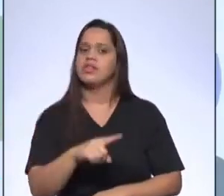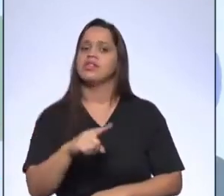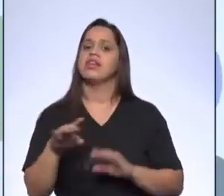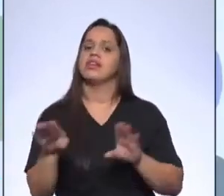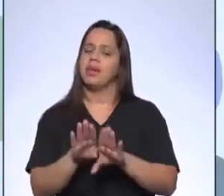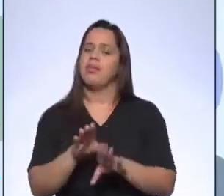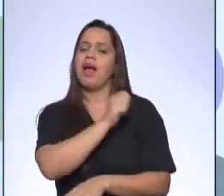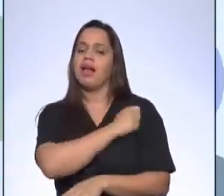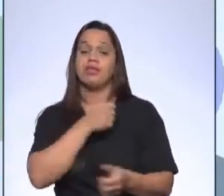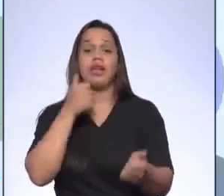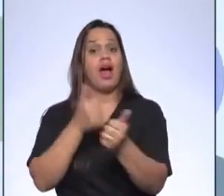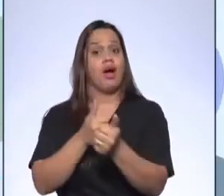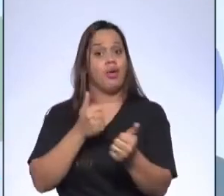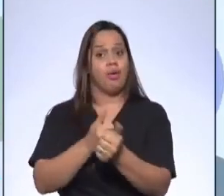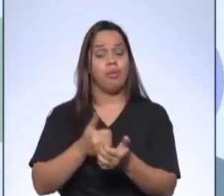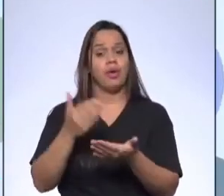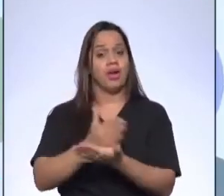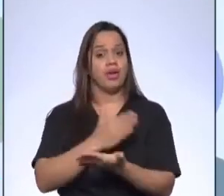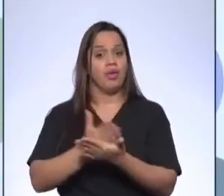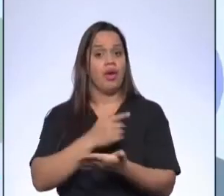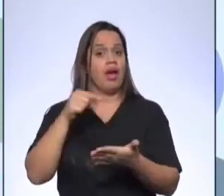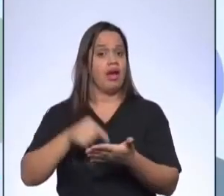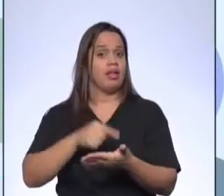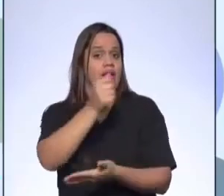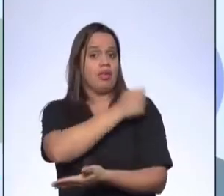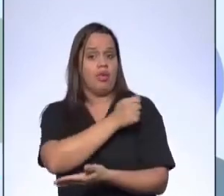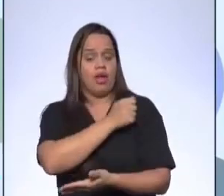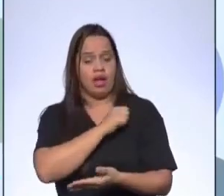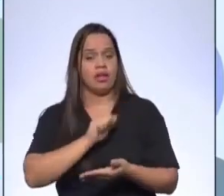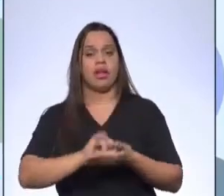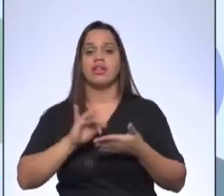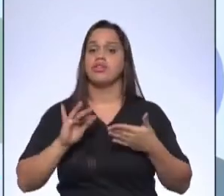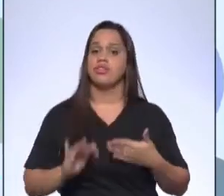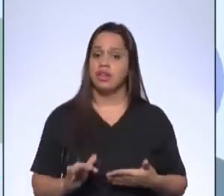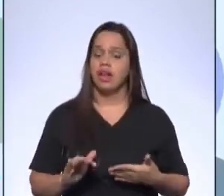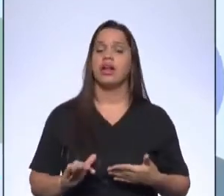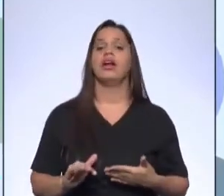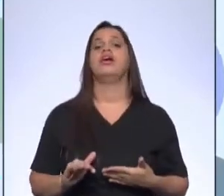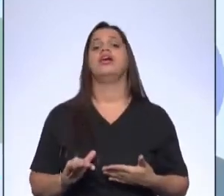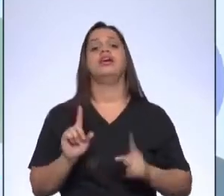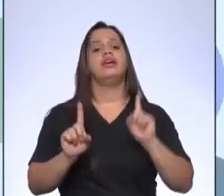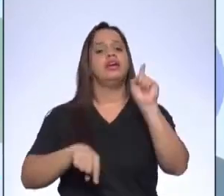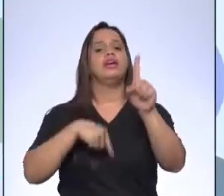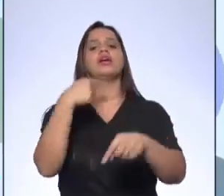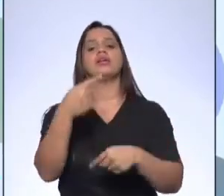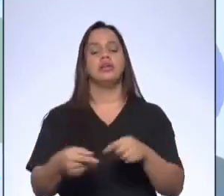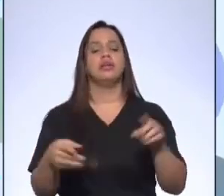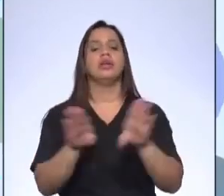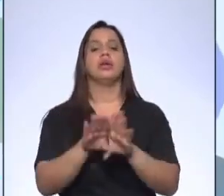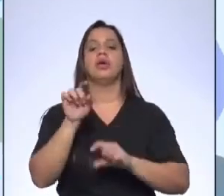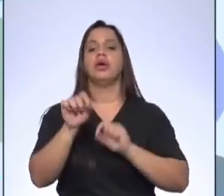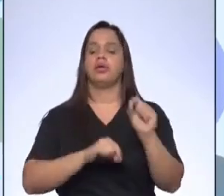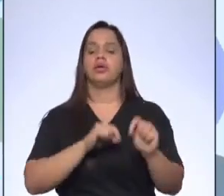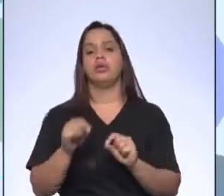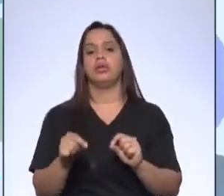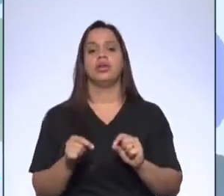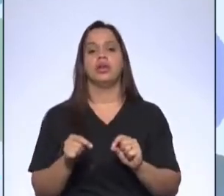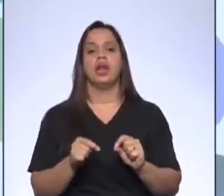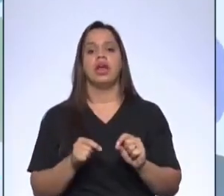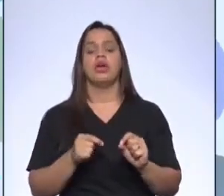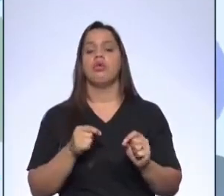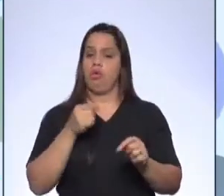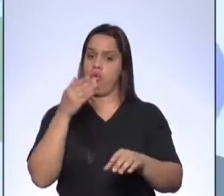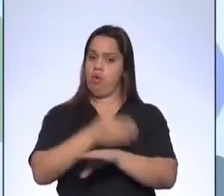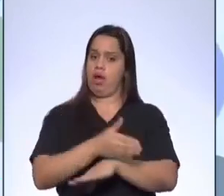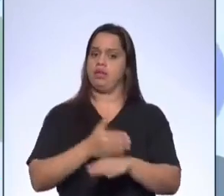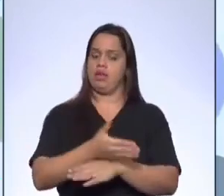estão acompanhando aí com o caderno do aluno as atividades e depois também vocês, com o acesso às